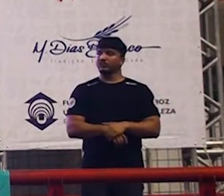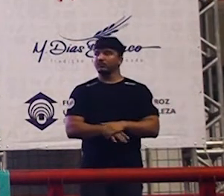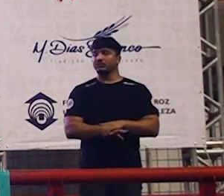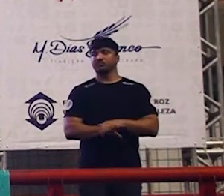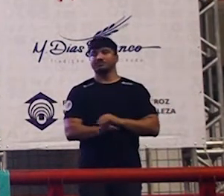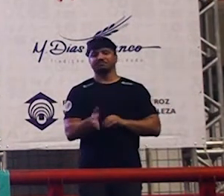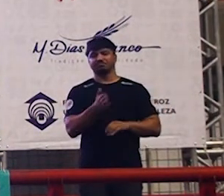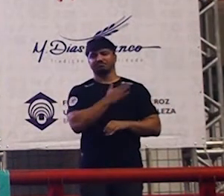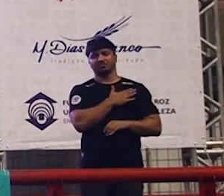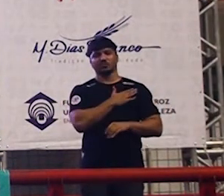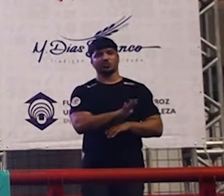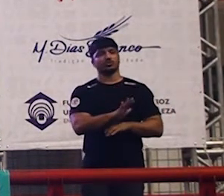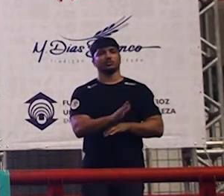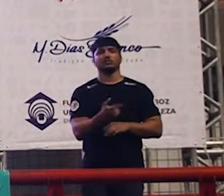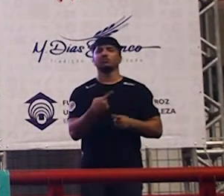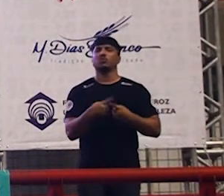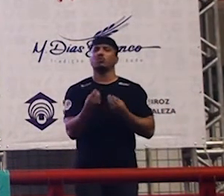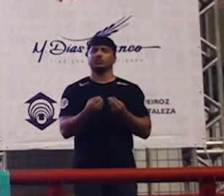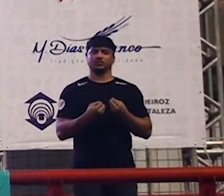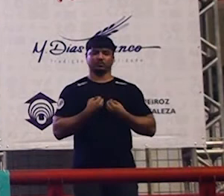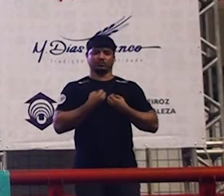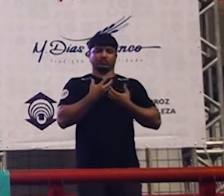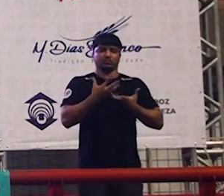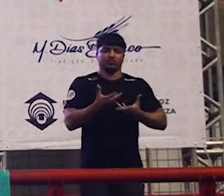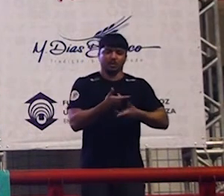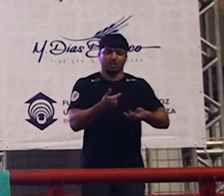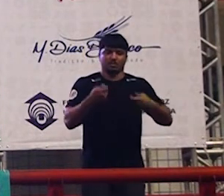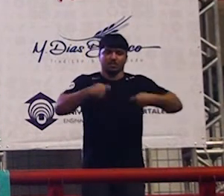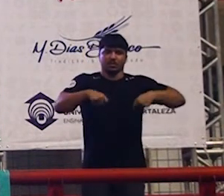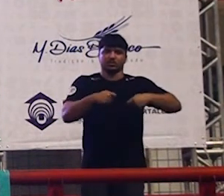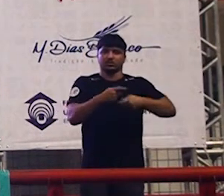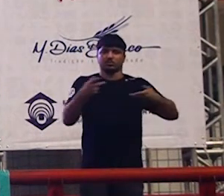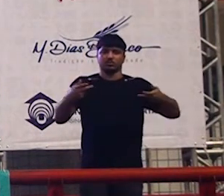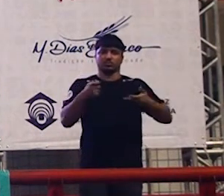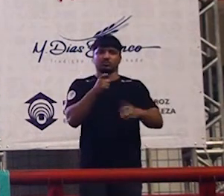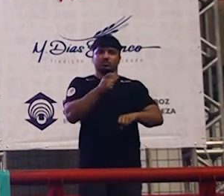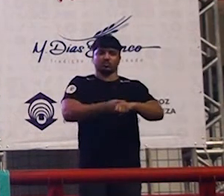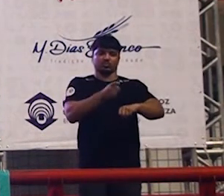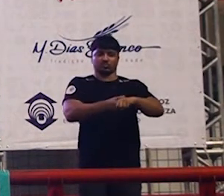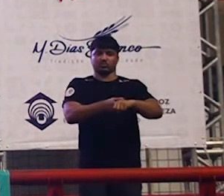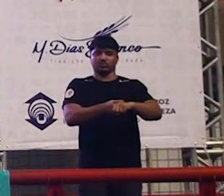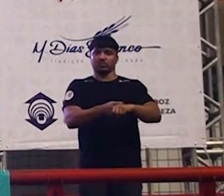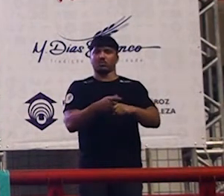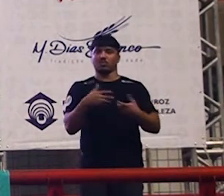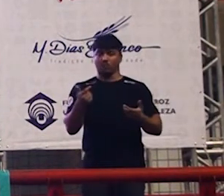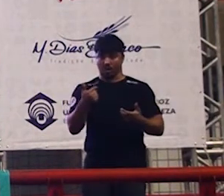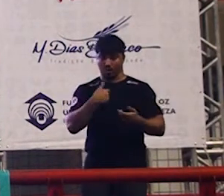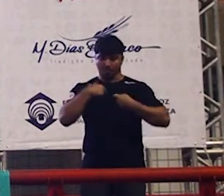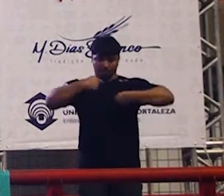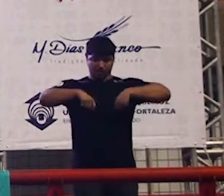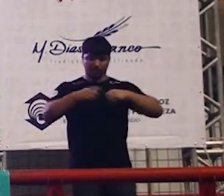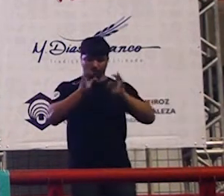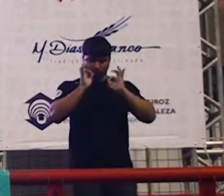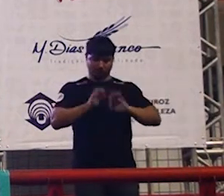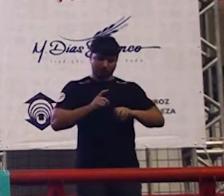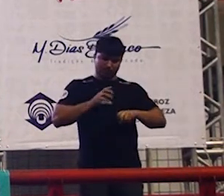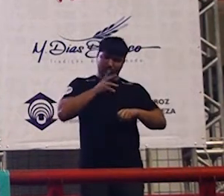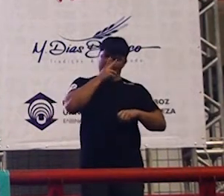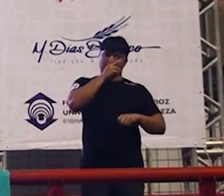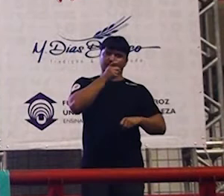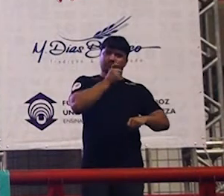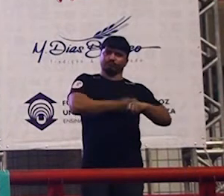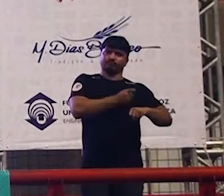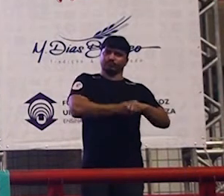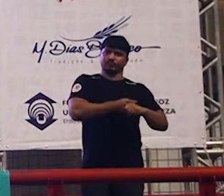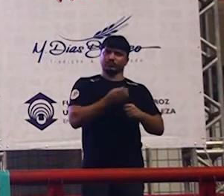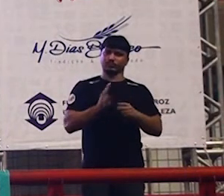eu não gostei disso. Como assim demonstrando a necessidade de uma postura radical? Eu preciso ter uma postura radical ao